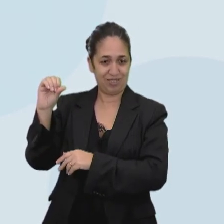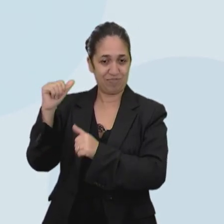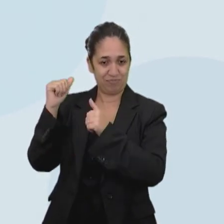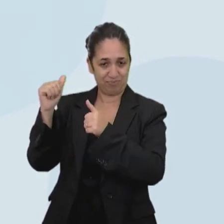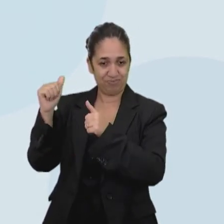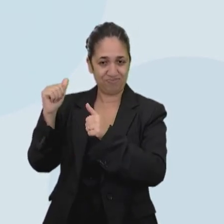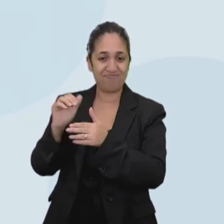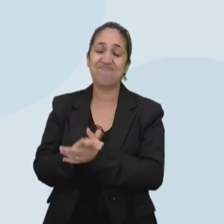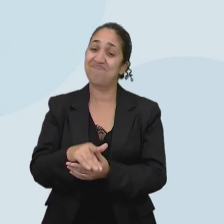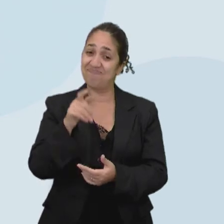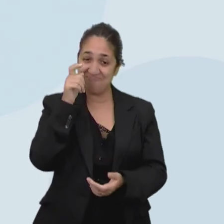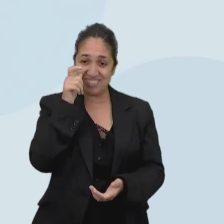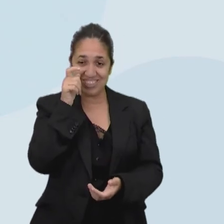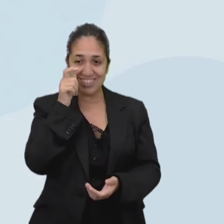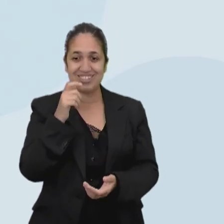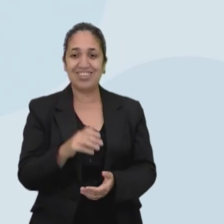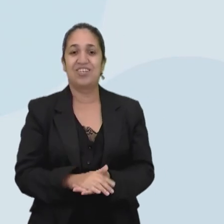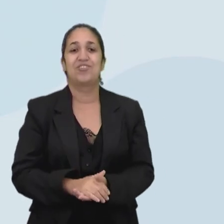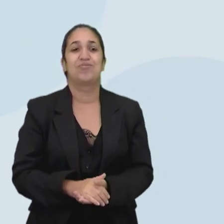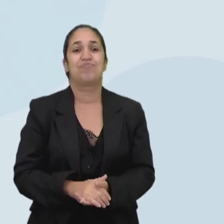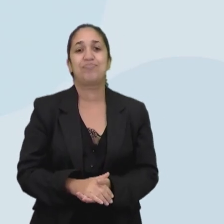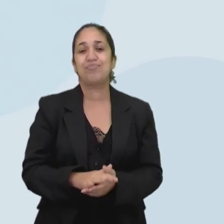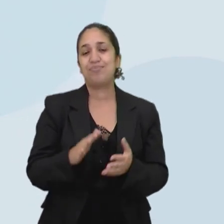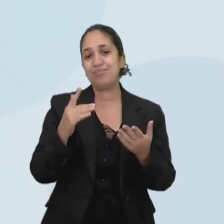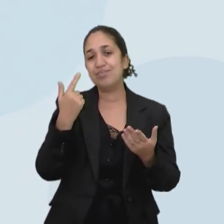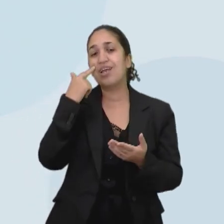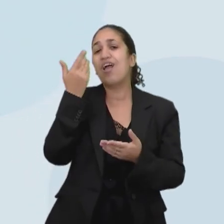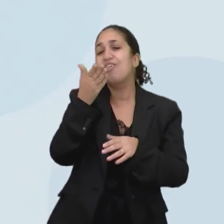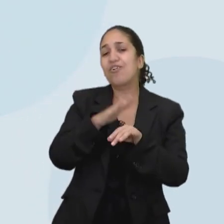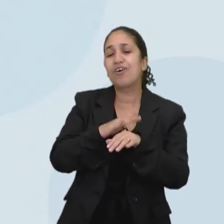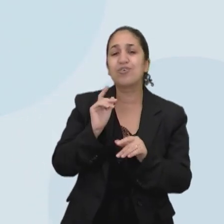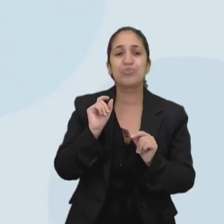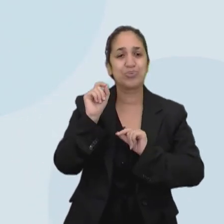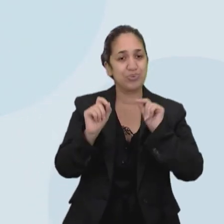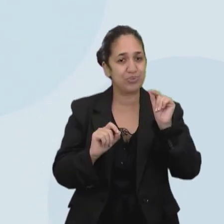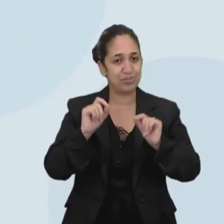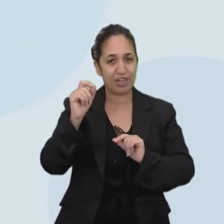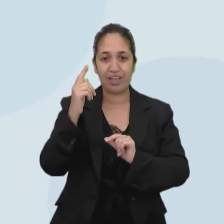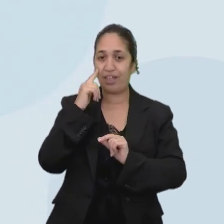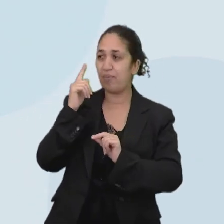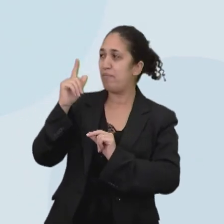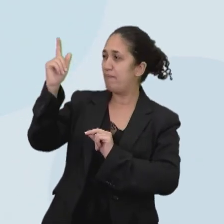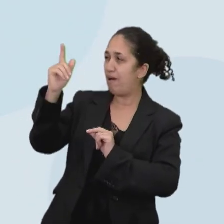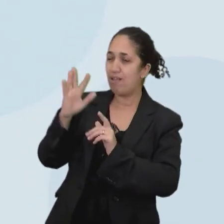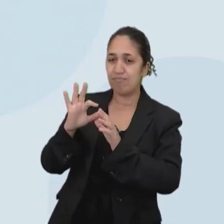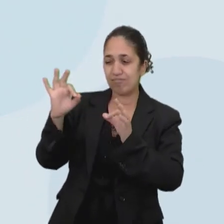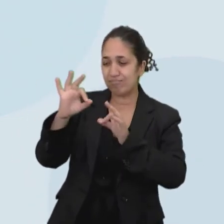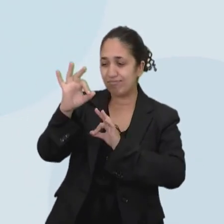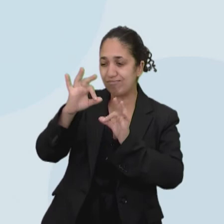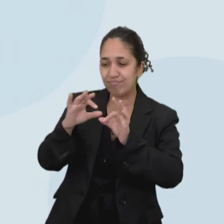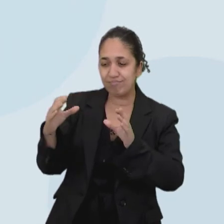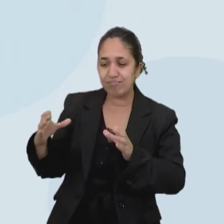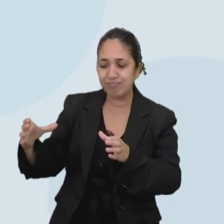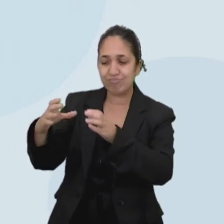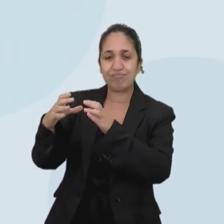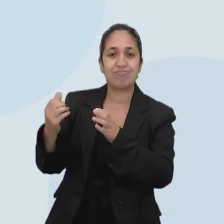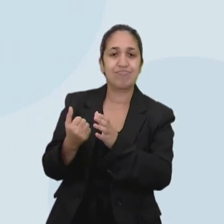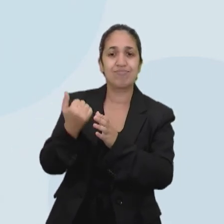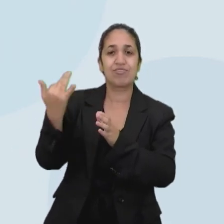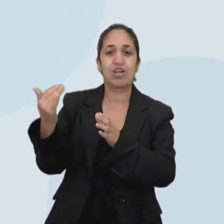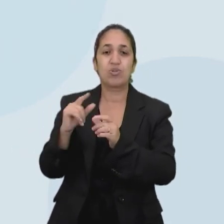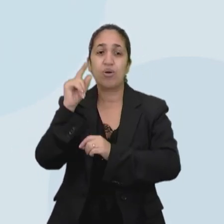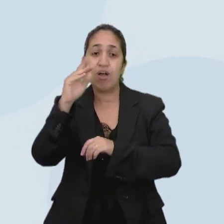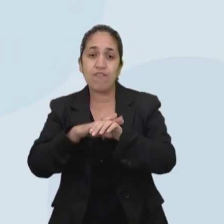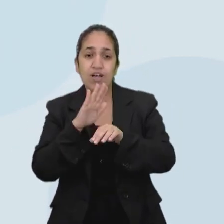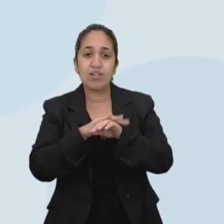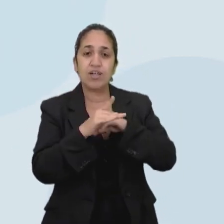3,29, olha que interessante, né? E aí o que você faz, né? Para determinar o tamanho de uma amostra, né, necessária para a realização